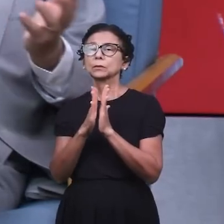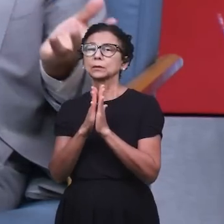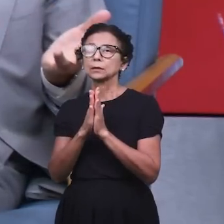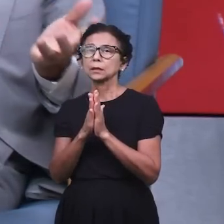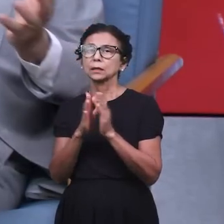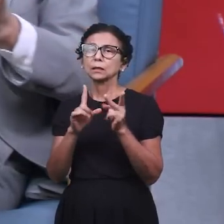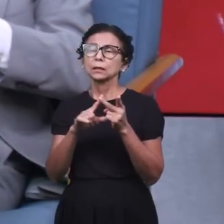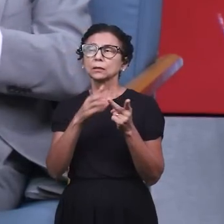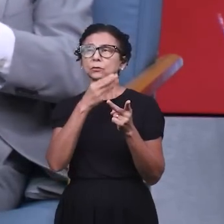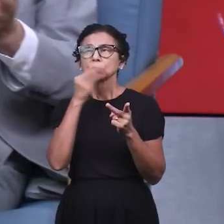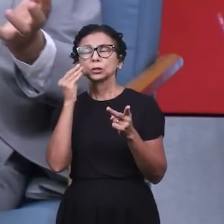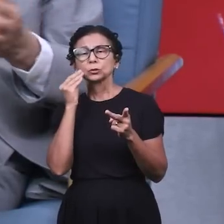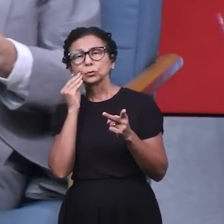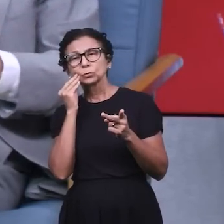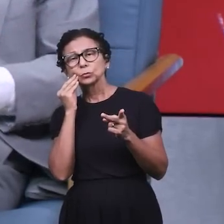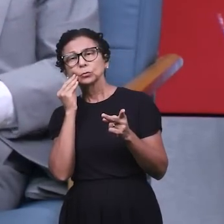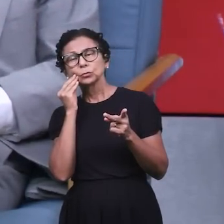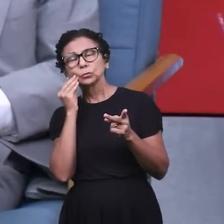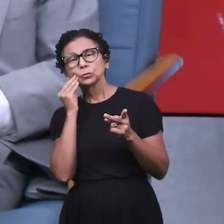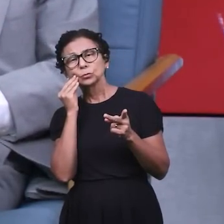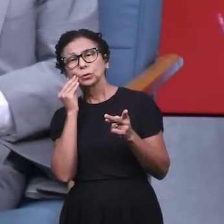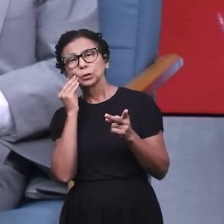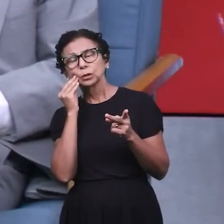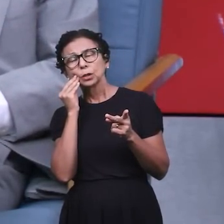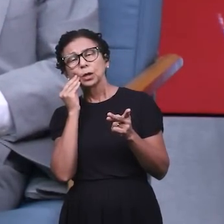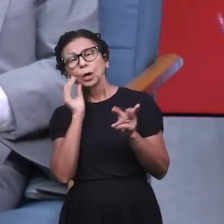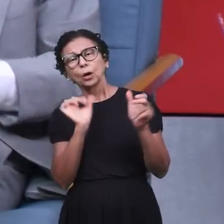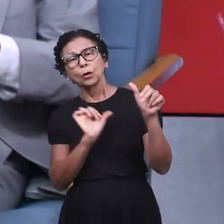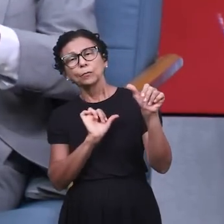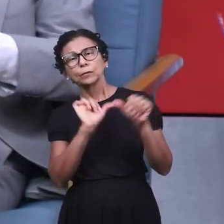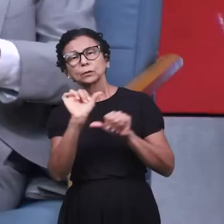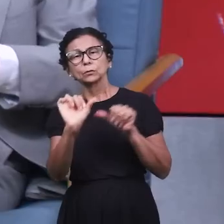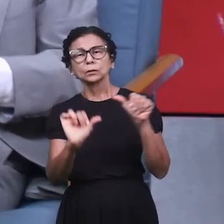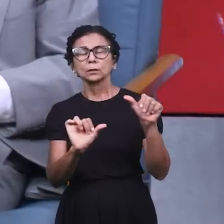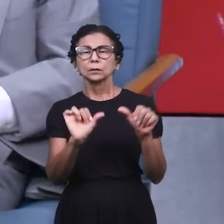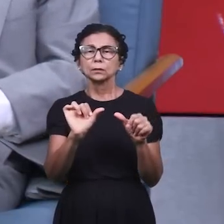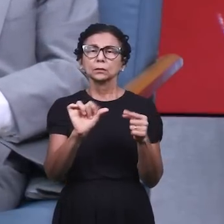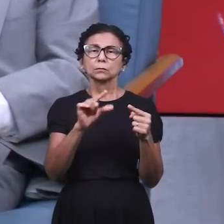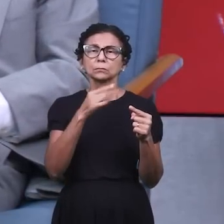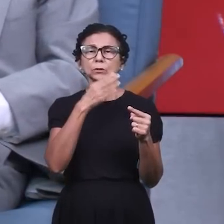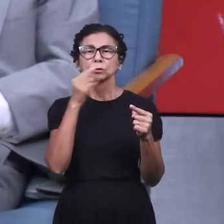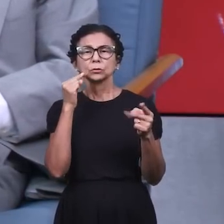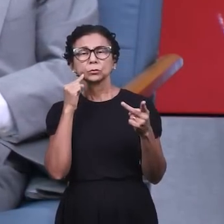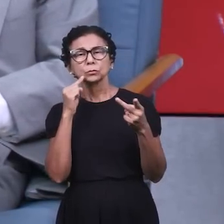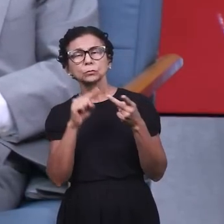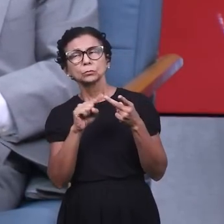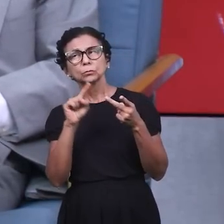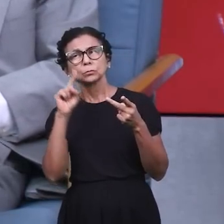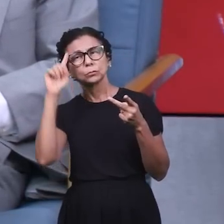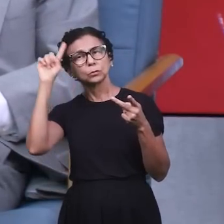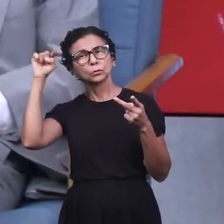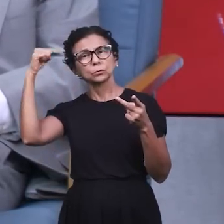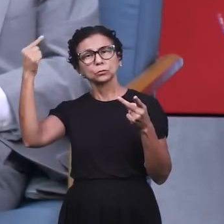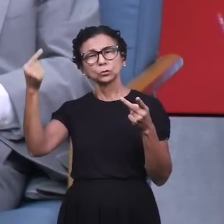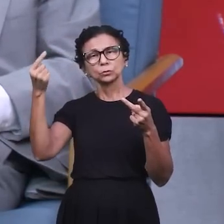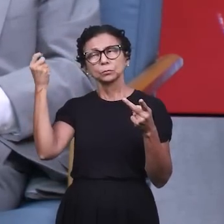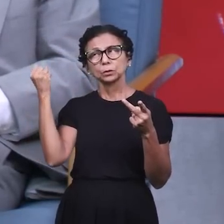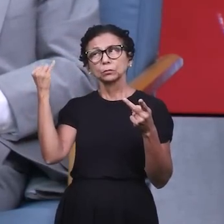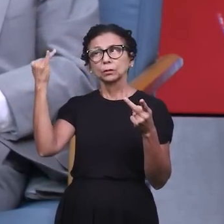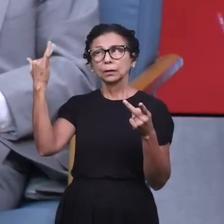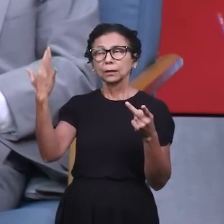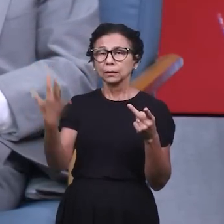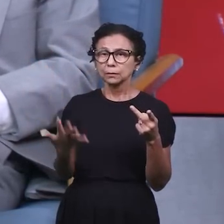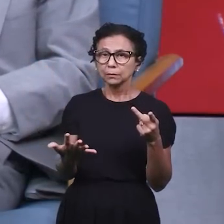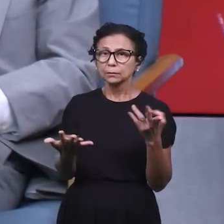jejum ou intercalando com o jejum e a oração pela madrugada. É um